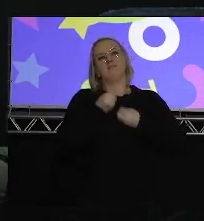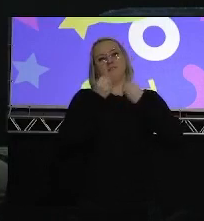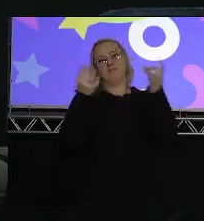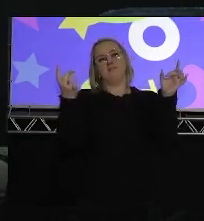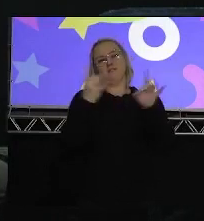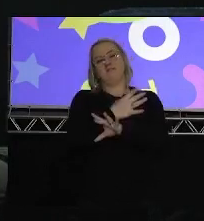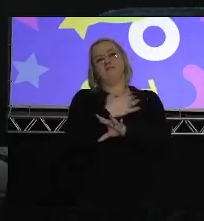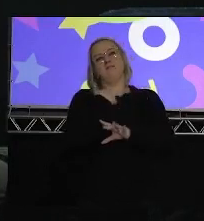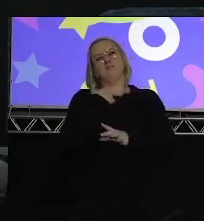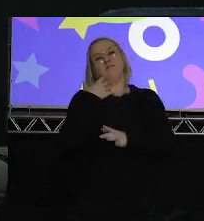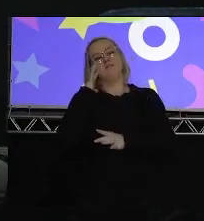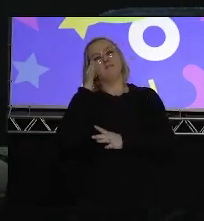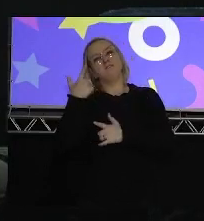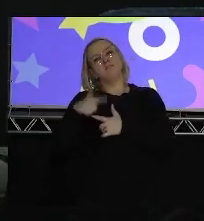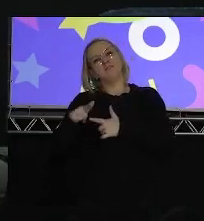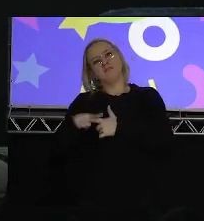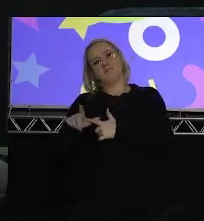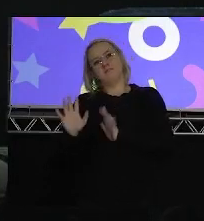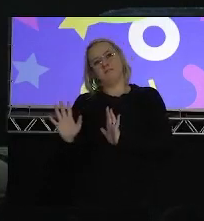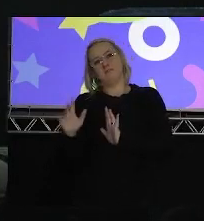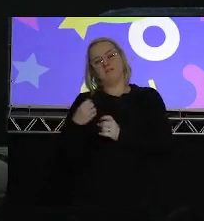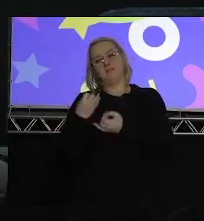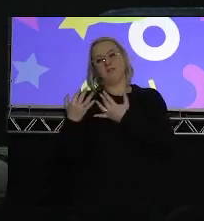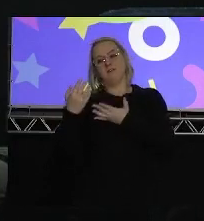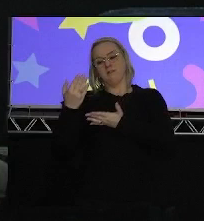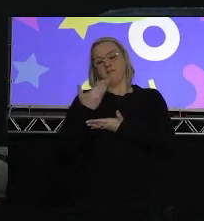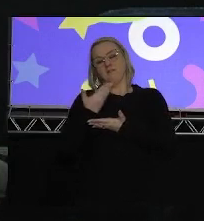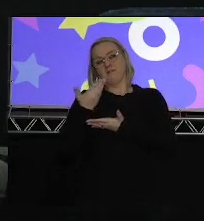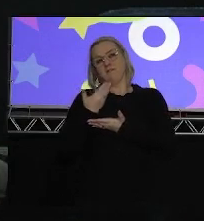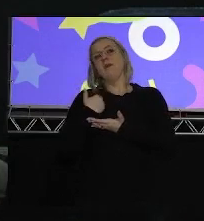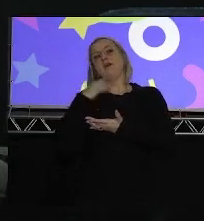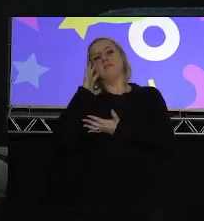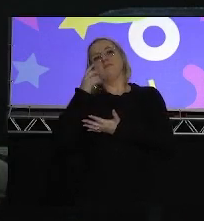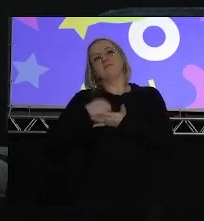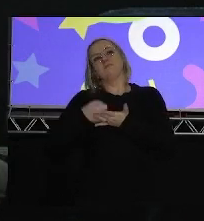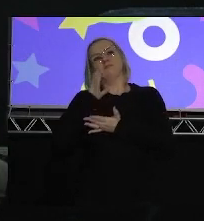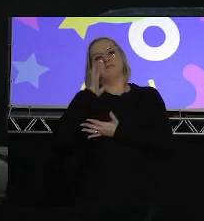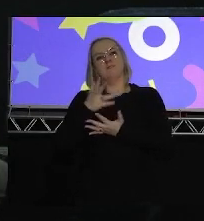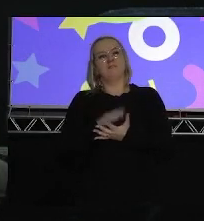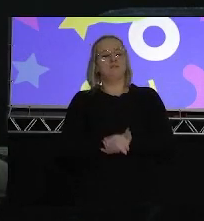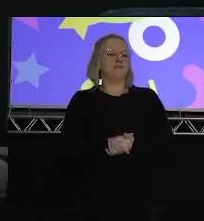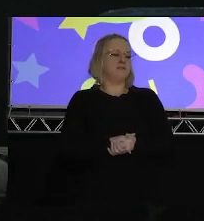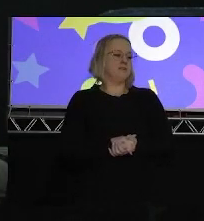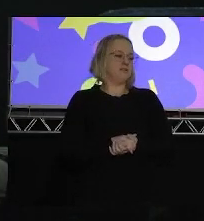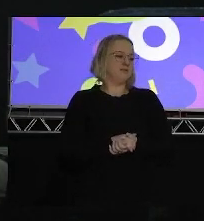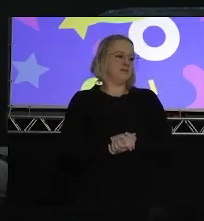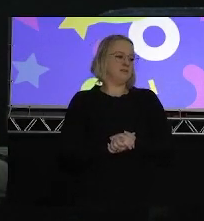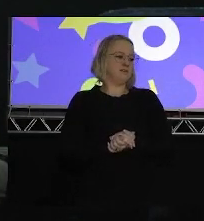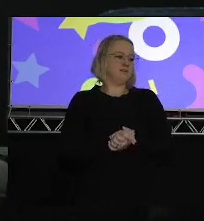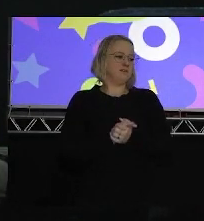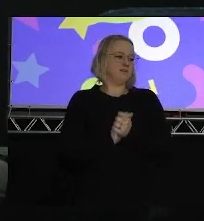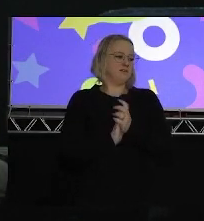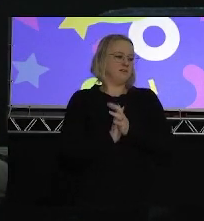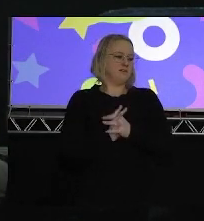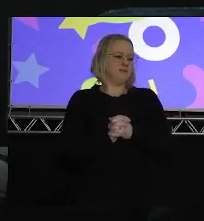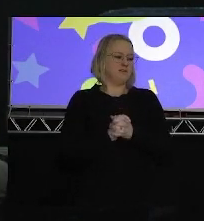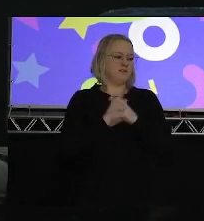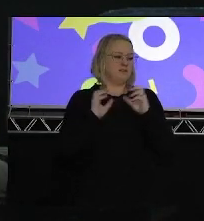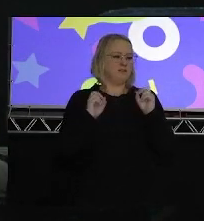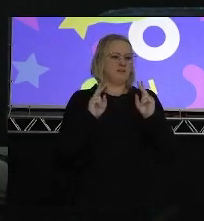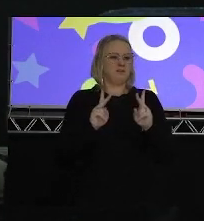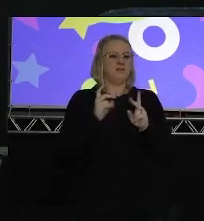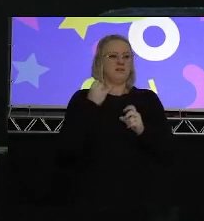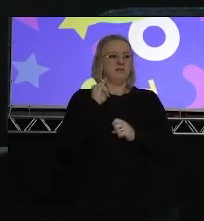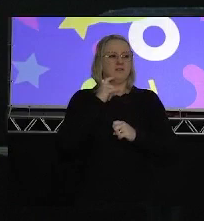pronta, eu resolvo o problema, me diga quais são os problemas, o que você precisa, nós vamos tentar resolver de alguma forma. Tá? Beleza, gente, quem